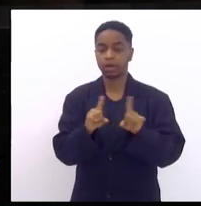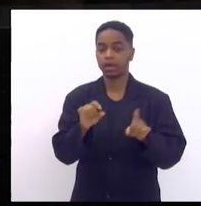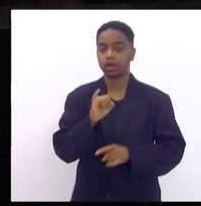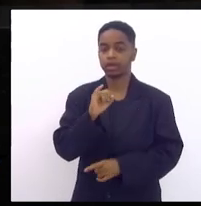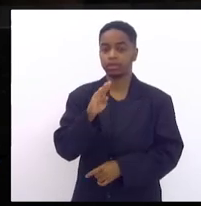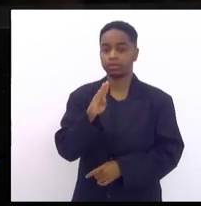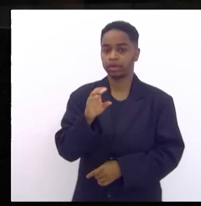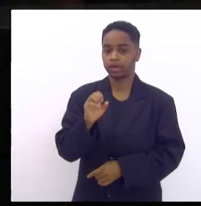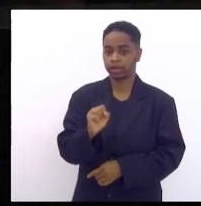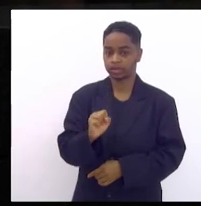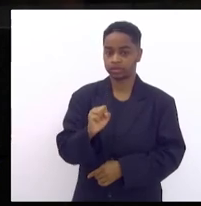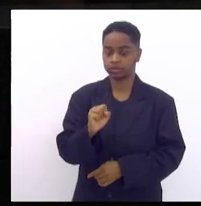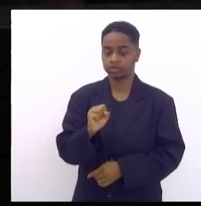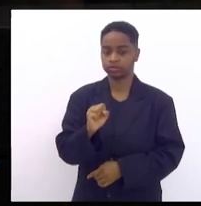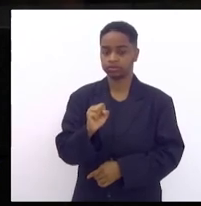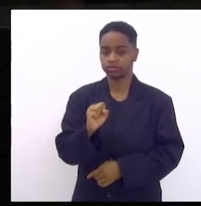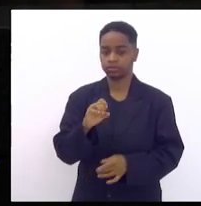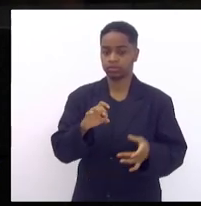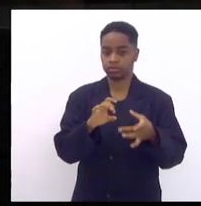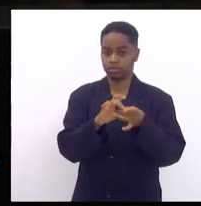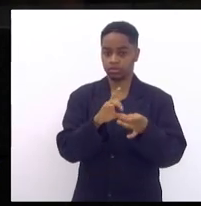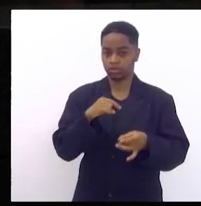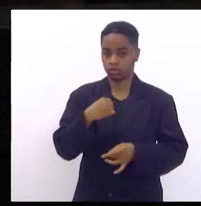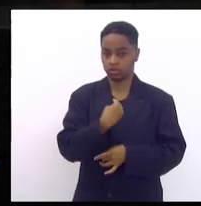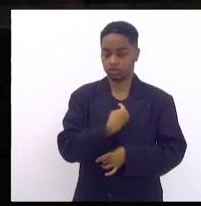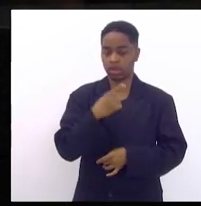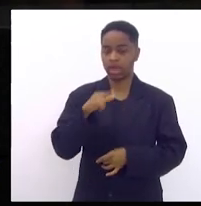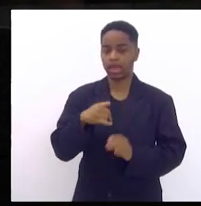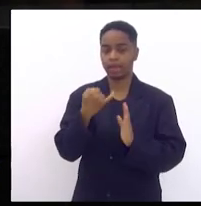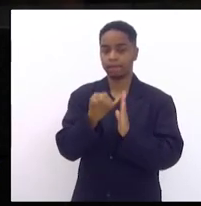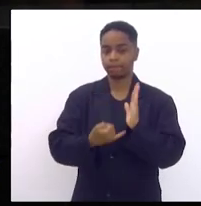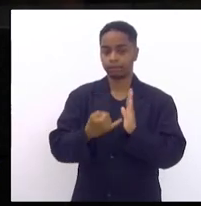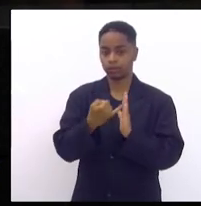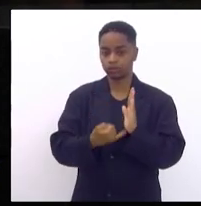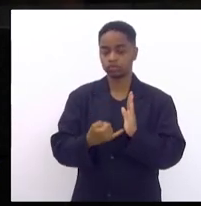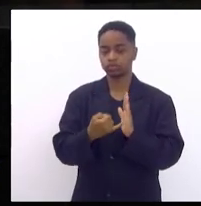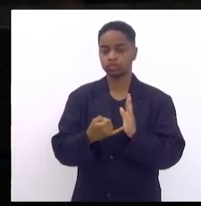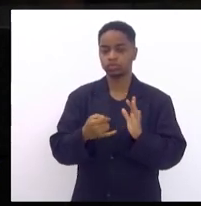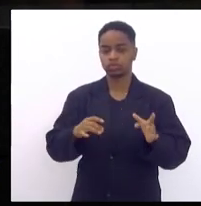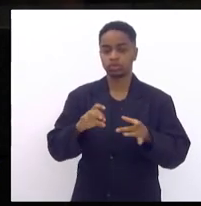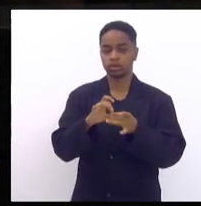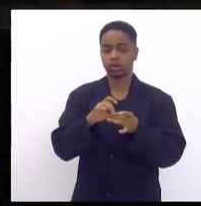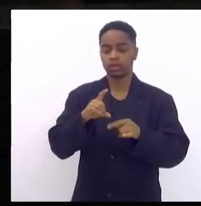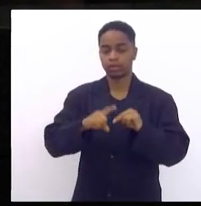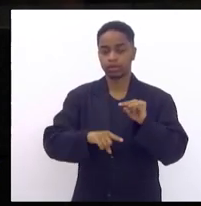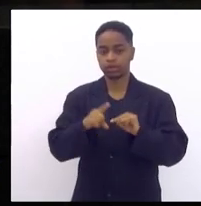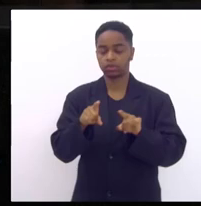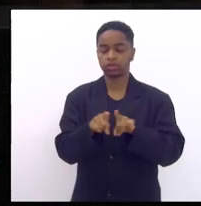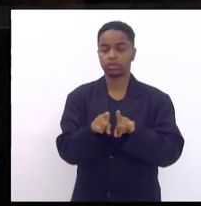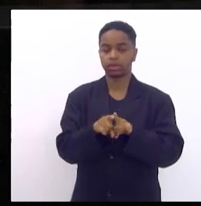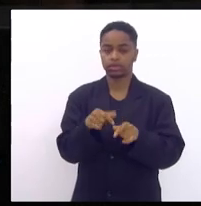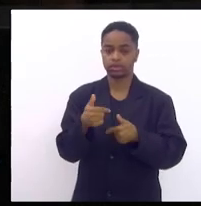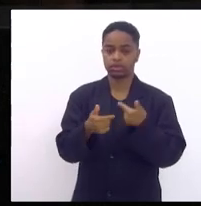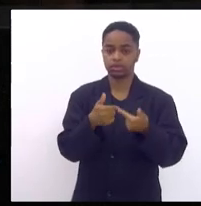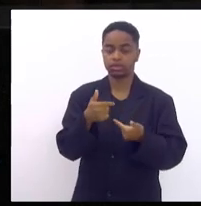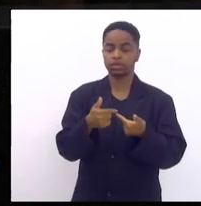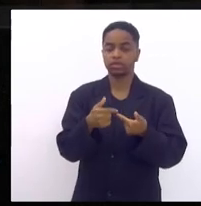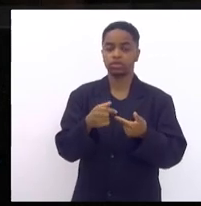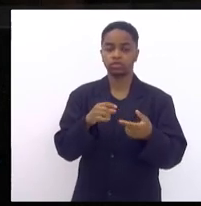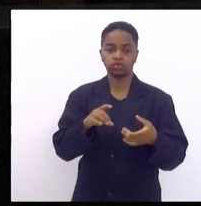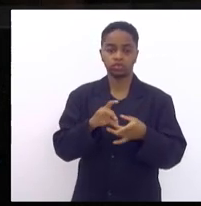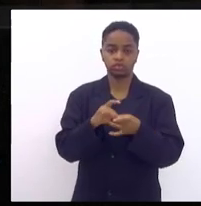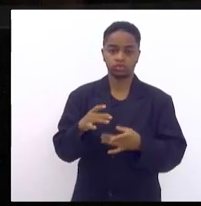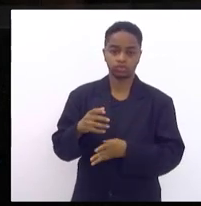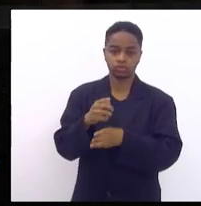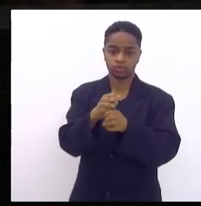diz respeito, que é o Imposto sobre Bens e Serviços, que será o somatório do